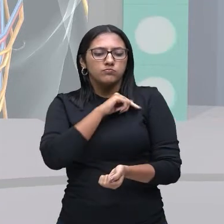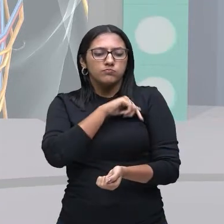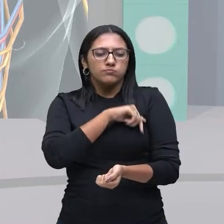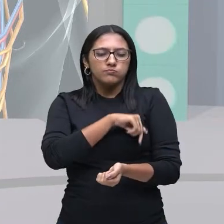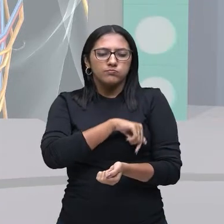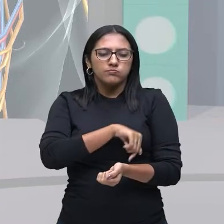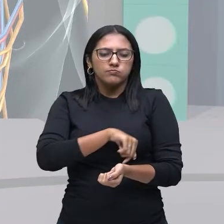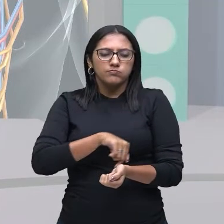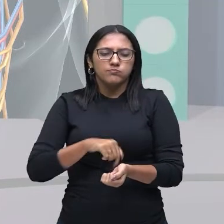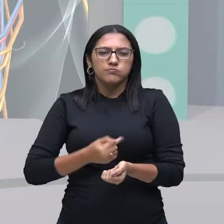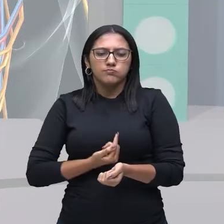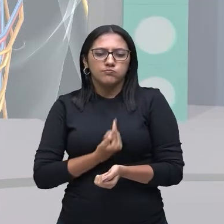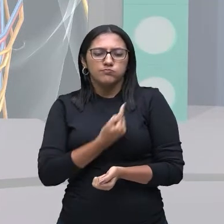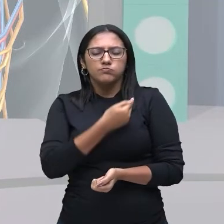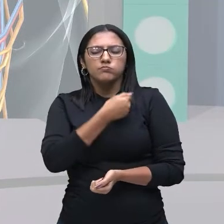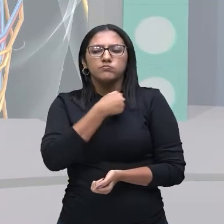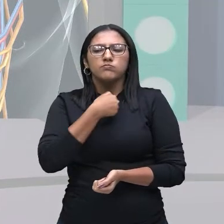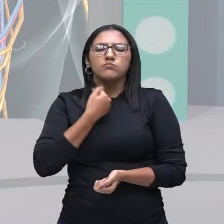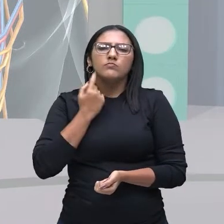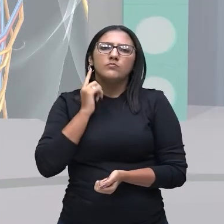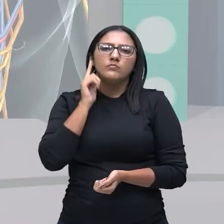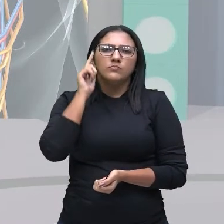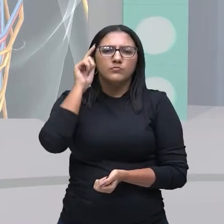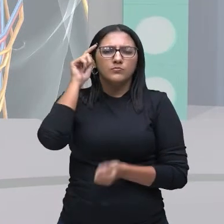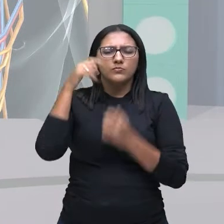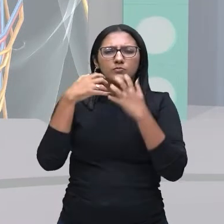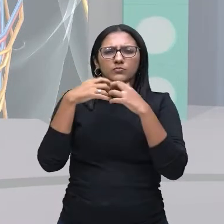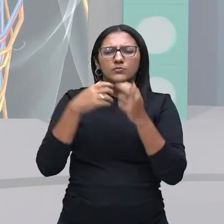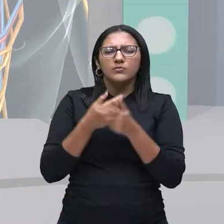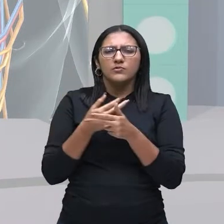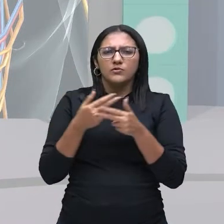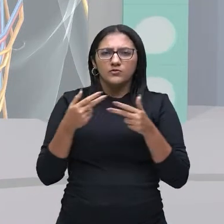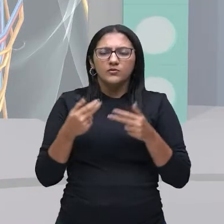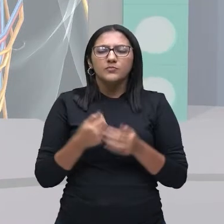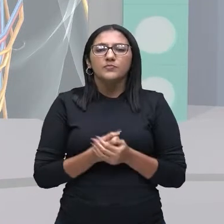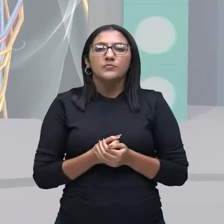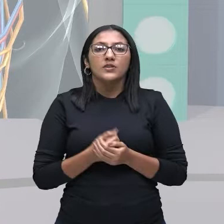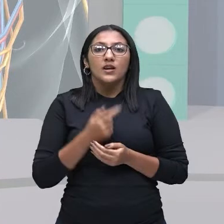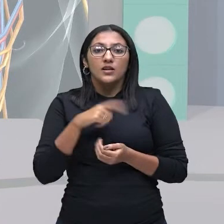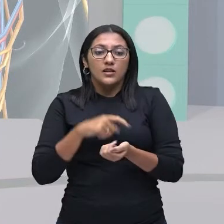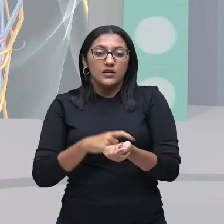para todas as partes do nosso corpo. E nesse sangue